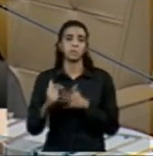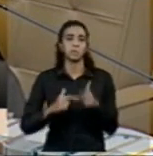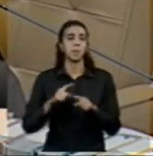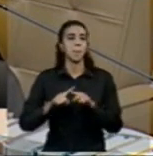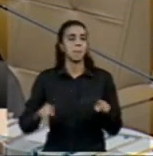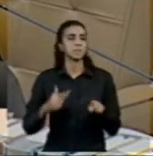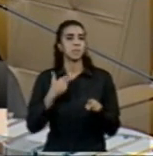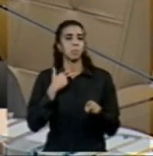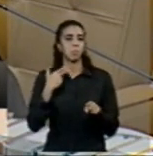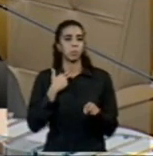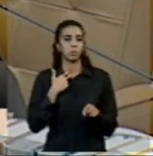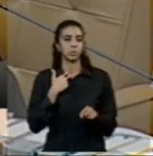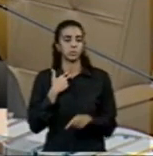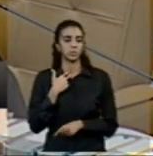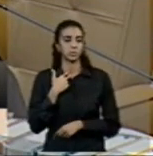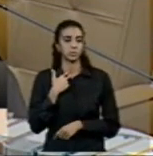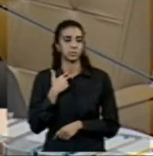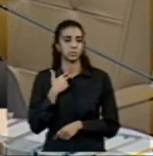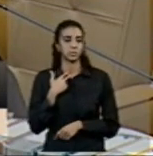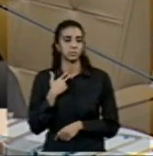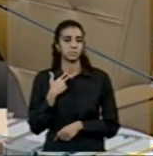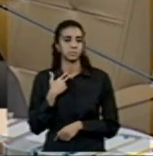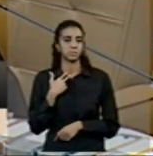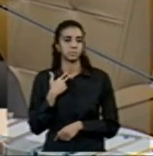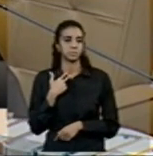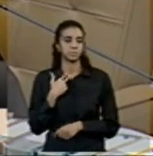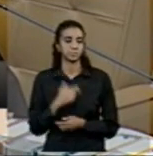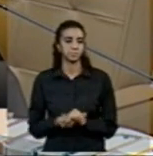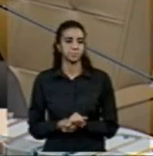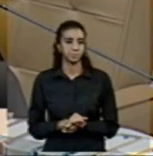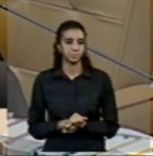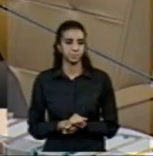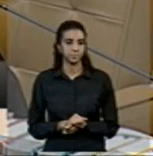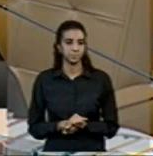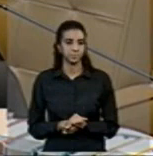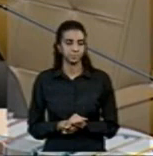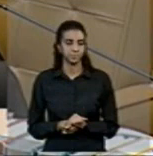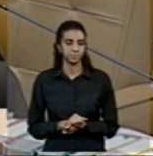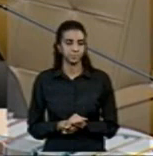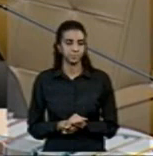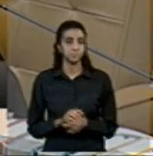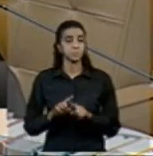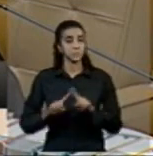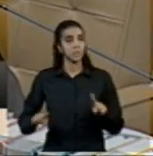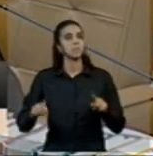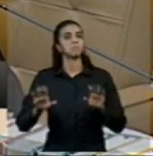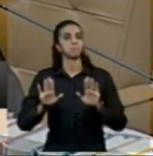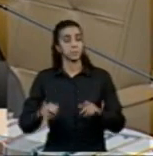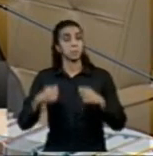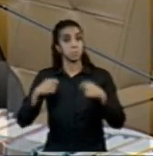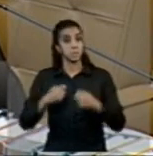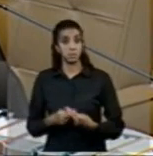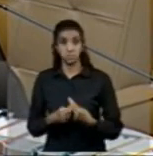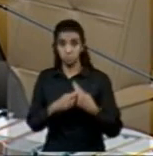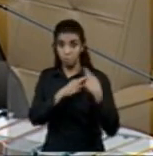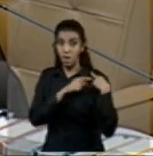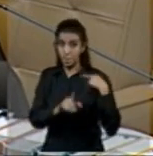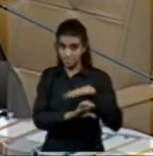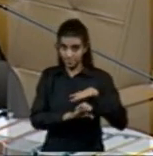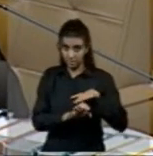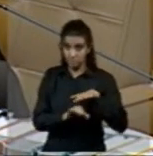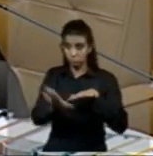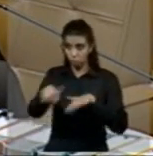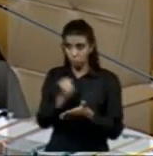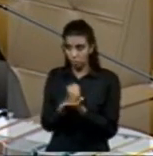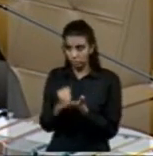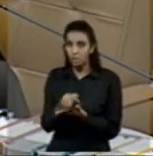a externalização de, não de atividades, mas das responsabilidades daqueles que contratam